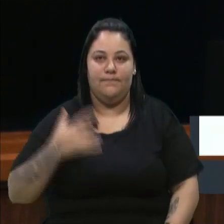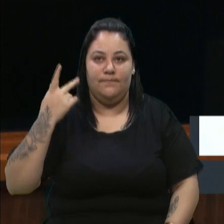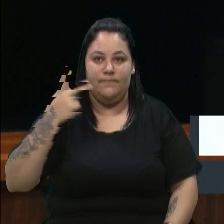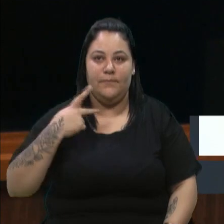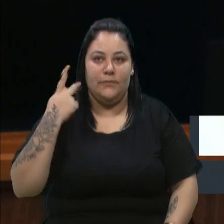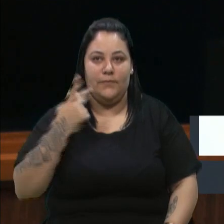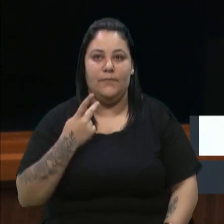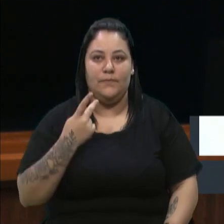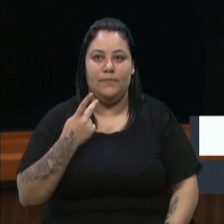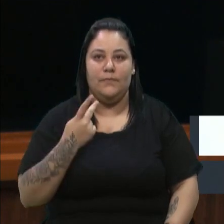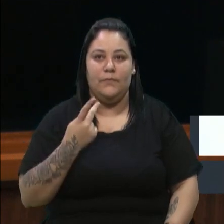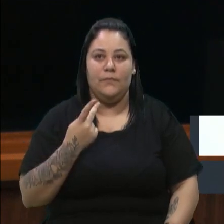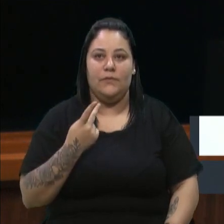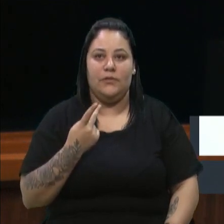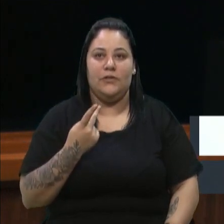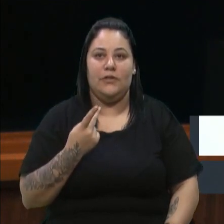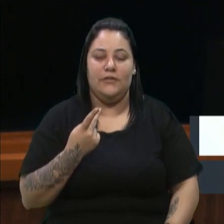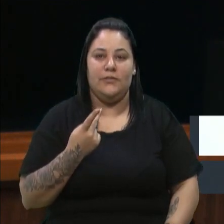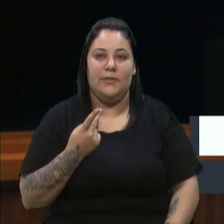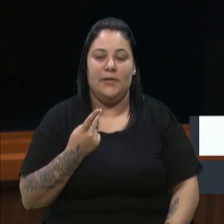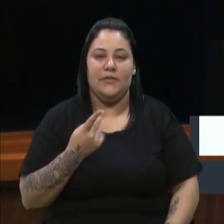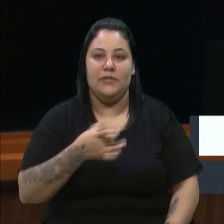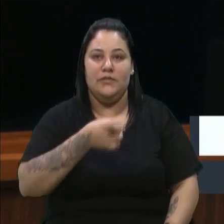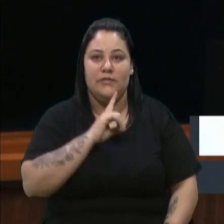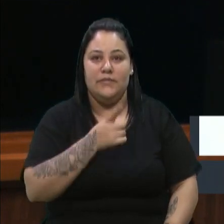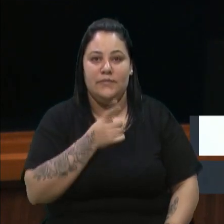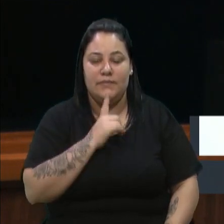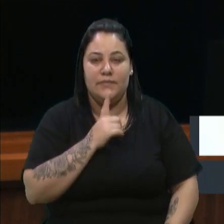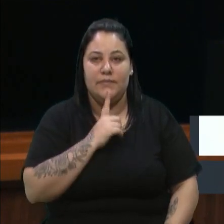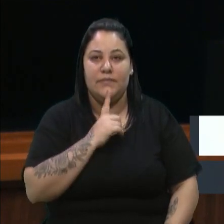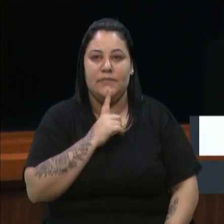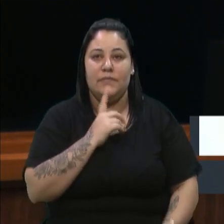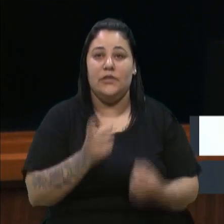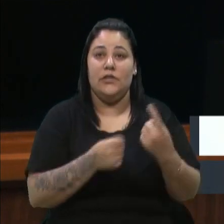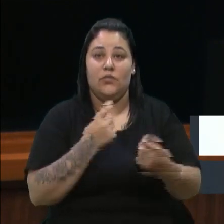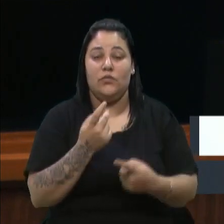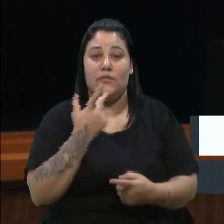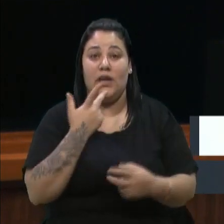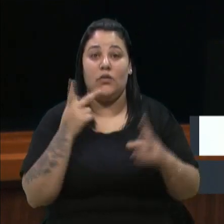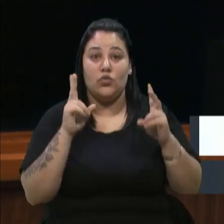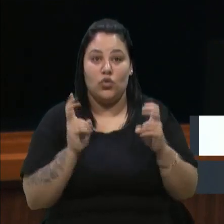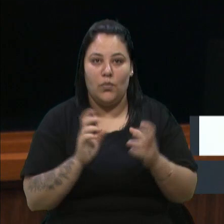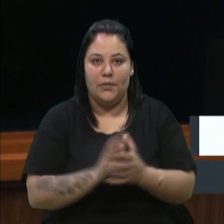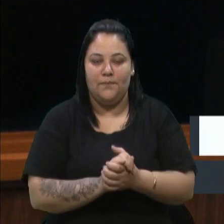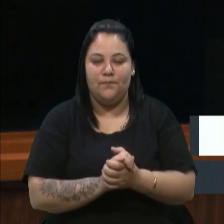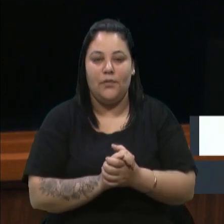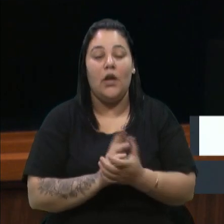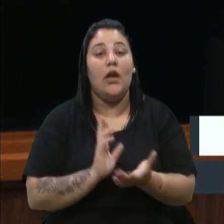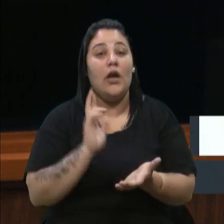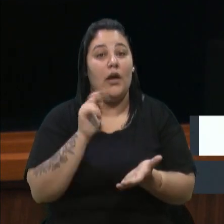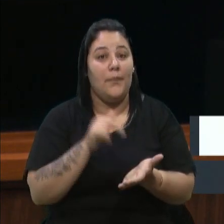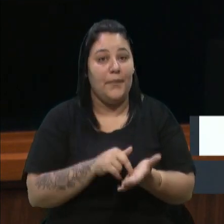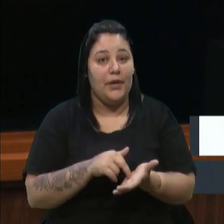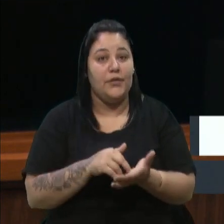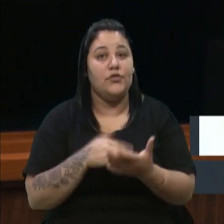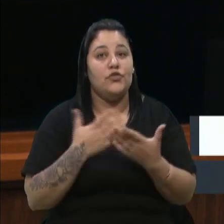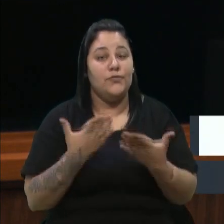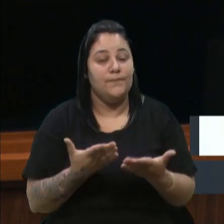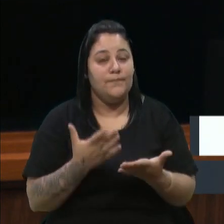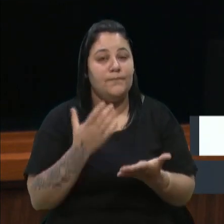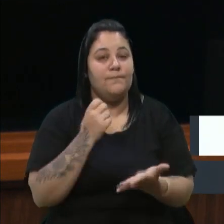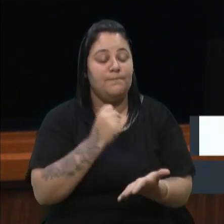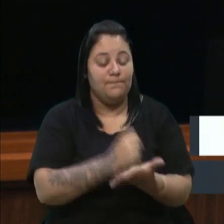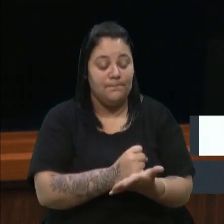vereador Meneguzzi e os demais vereadores aqui que falaram sobre isso. Realmente, os